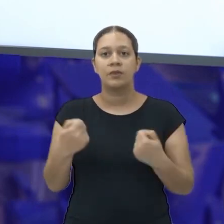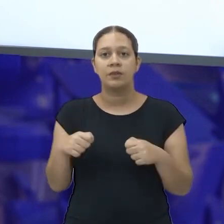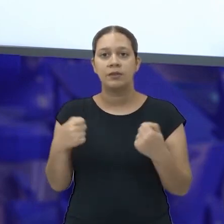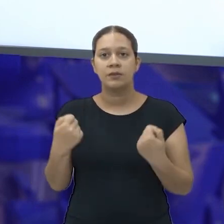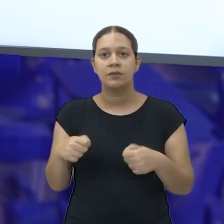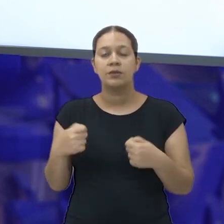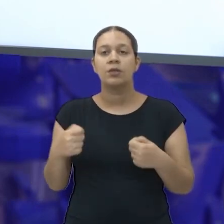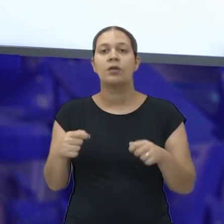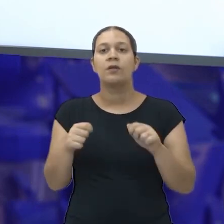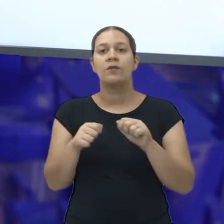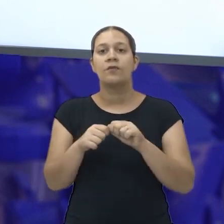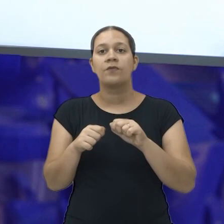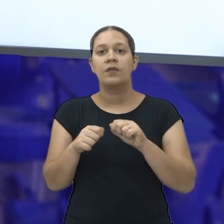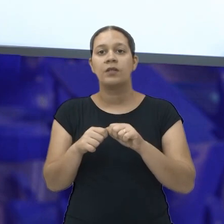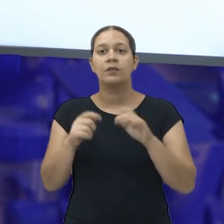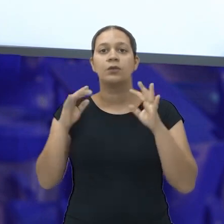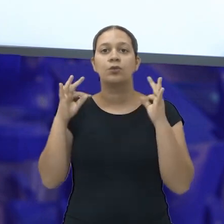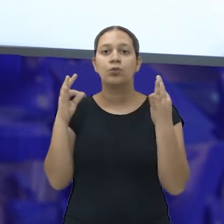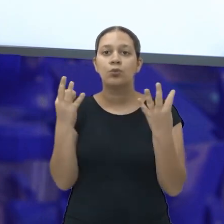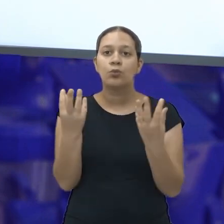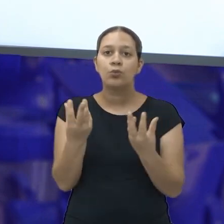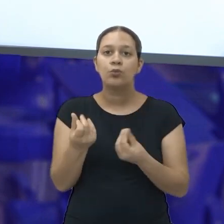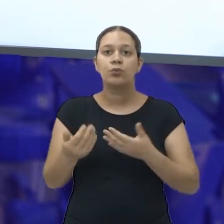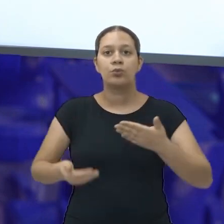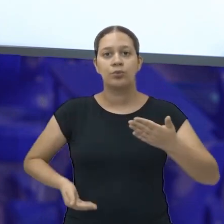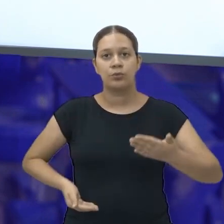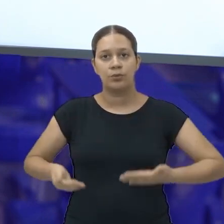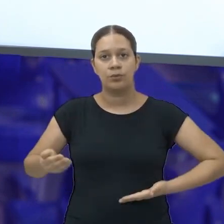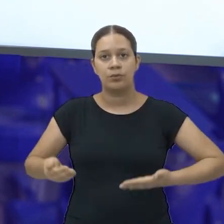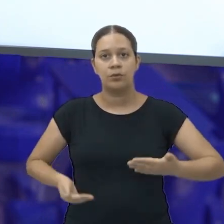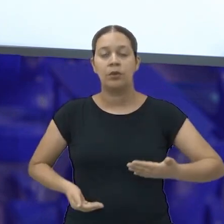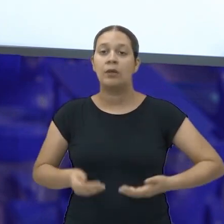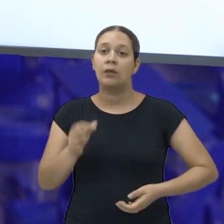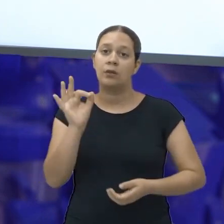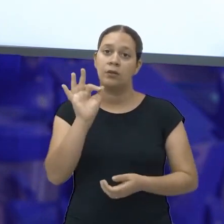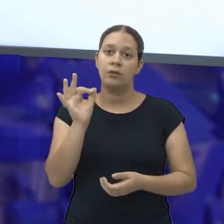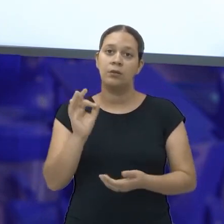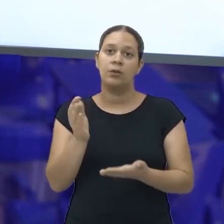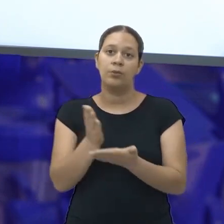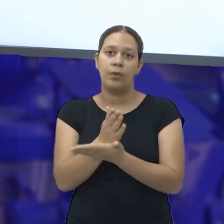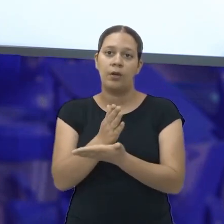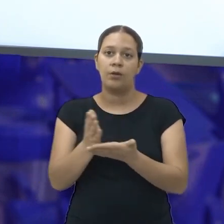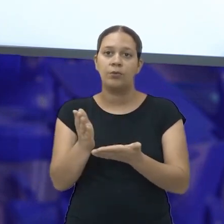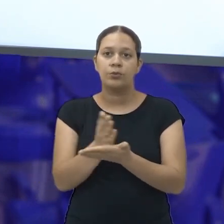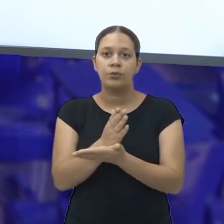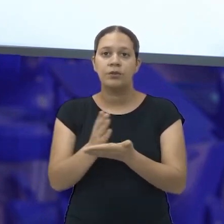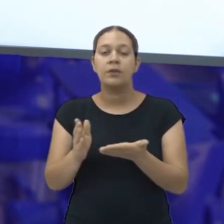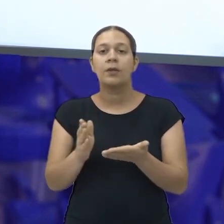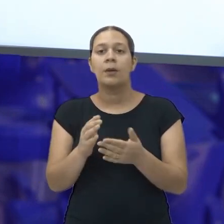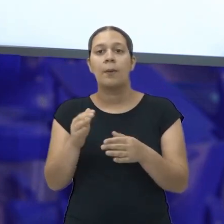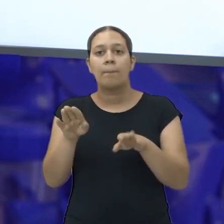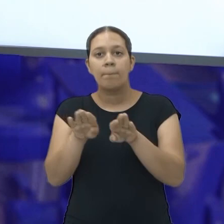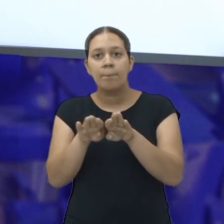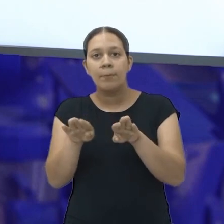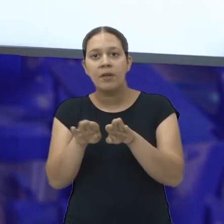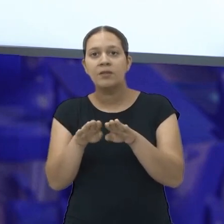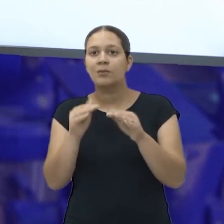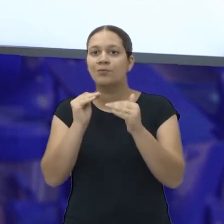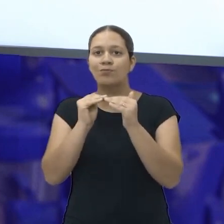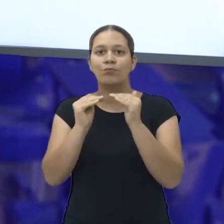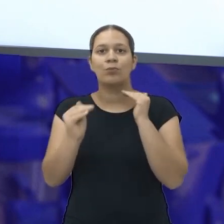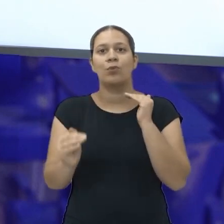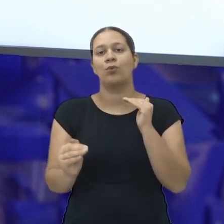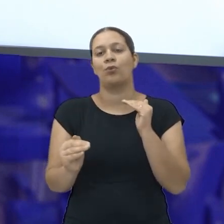feita para quem trabalha para todos e não para alguns. Mesmo que às vezes você não concorde com a decisão que